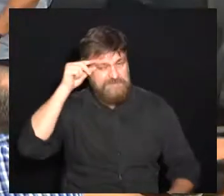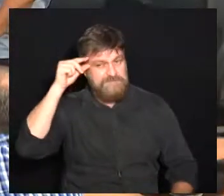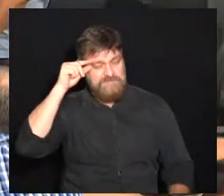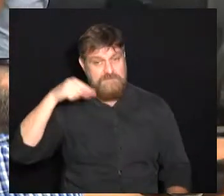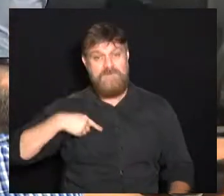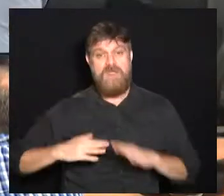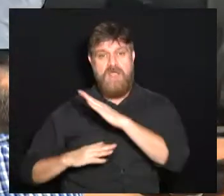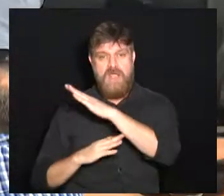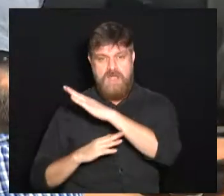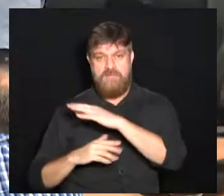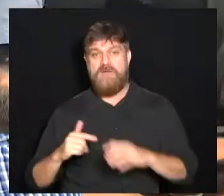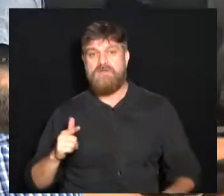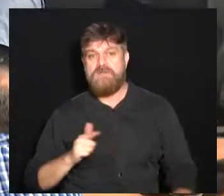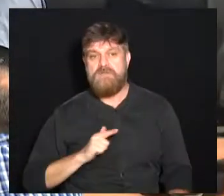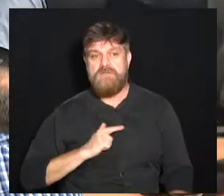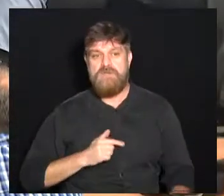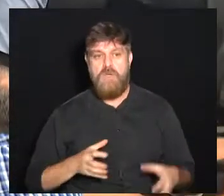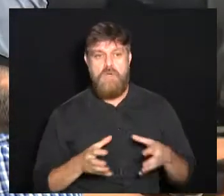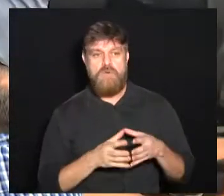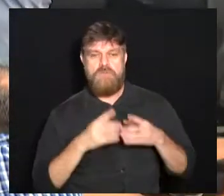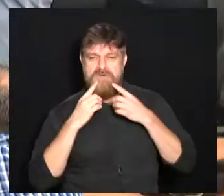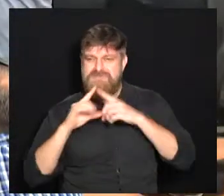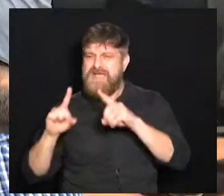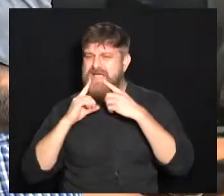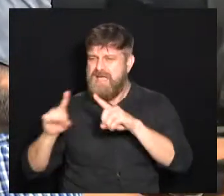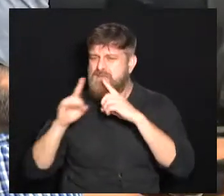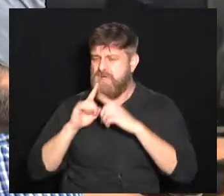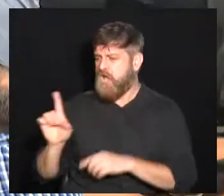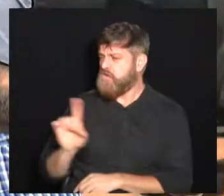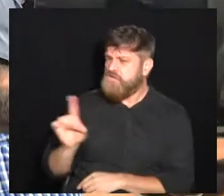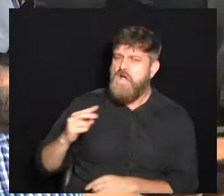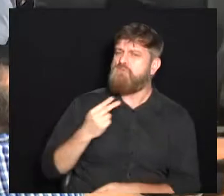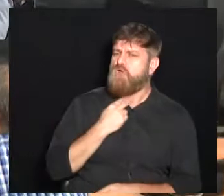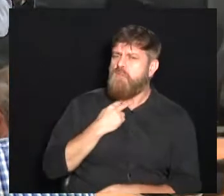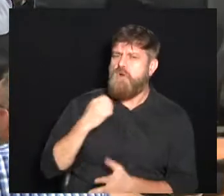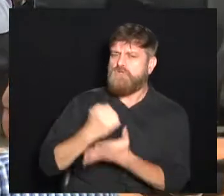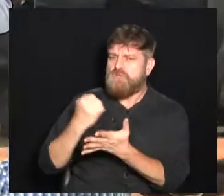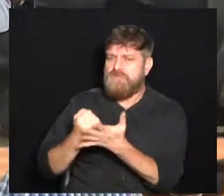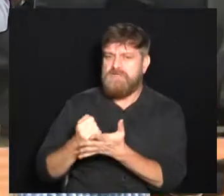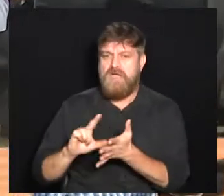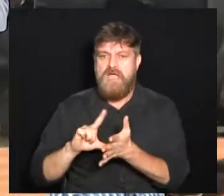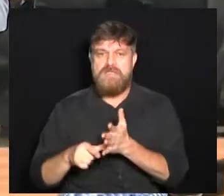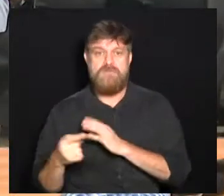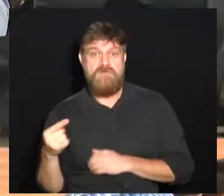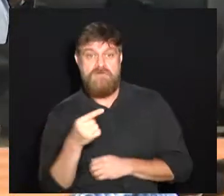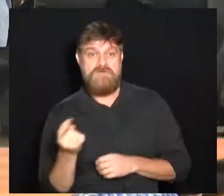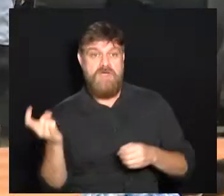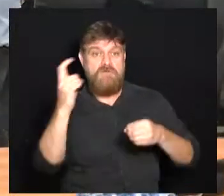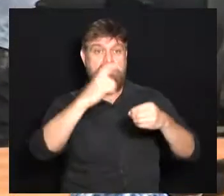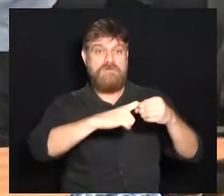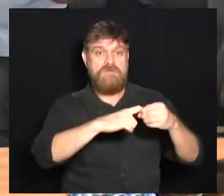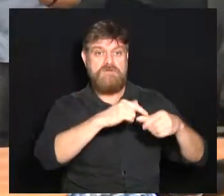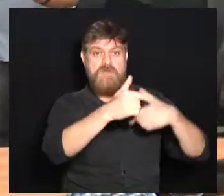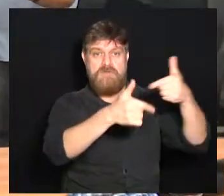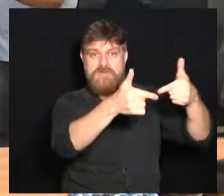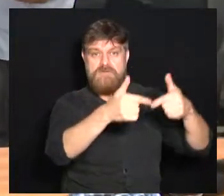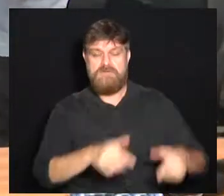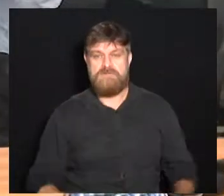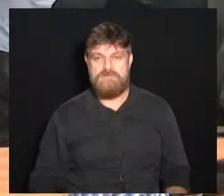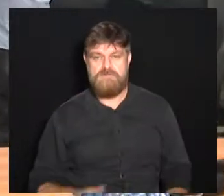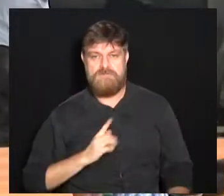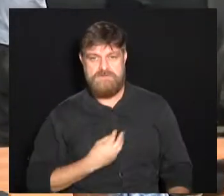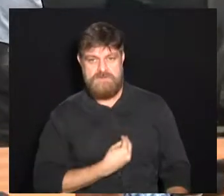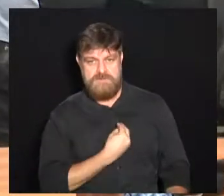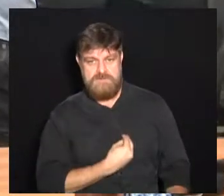desta Câmara, com a oposição batendo e dizendo que não, porque aí agora depois eles vão buscar vocês lá para vir aqui. Conclua. Só